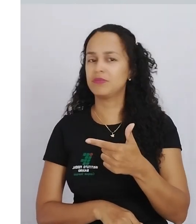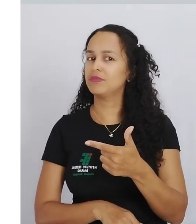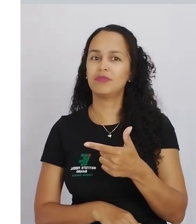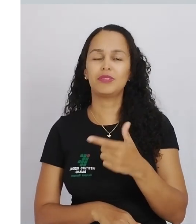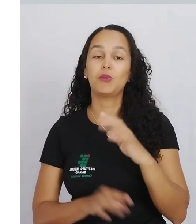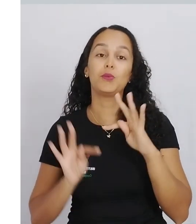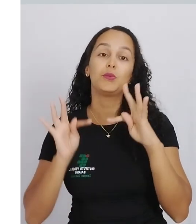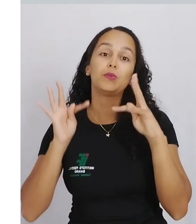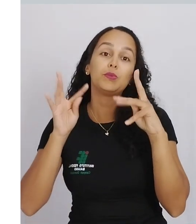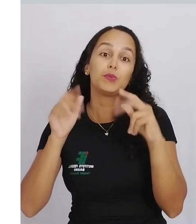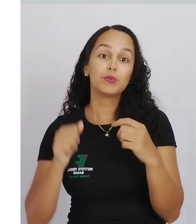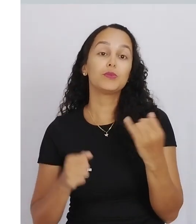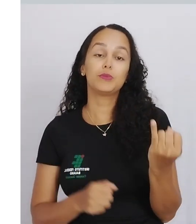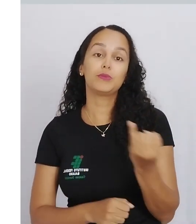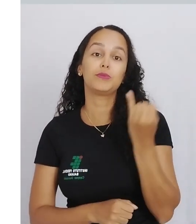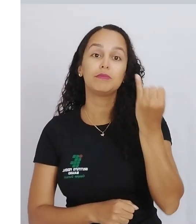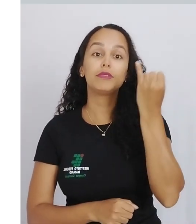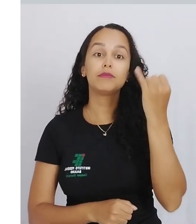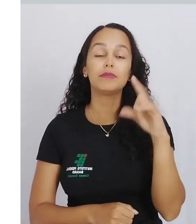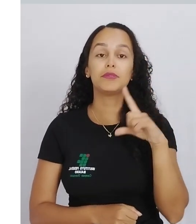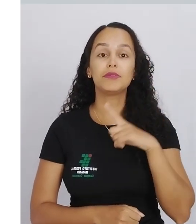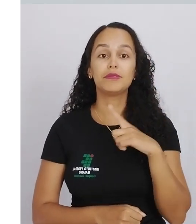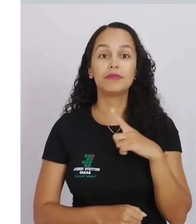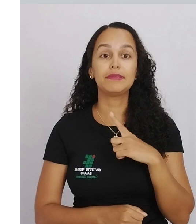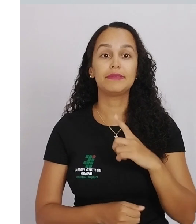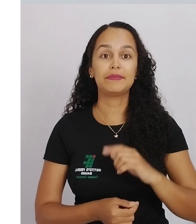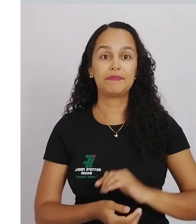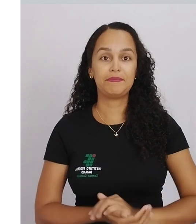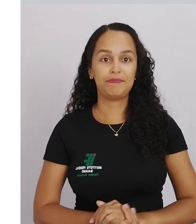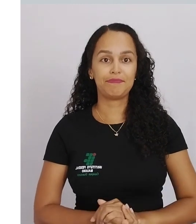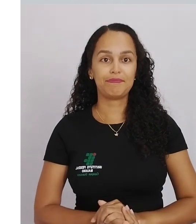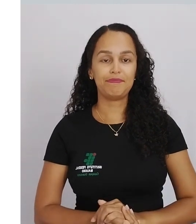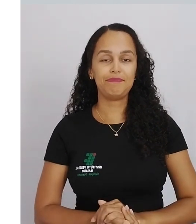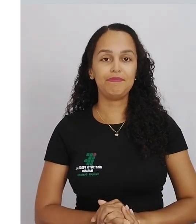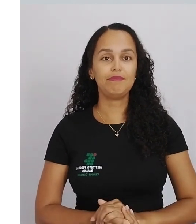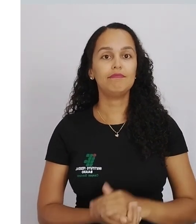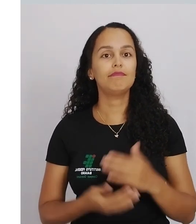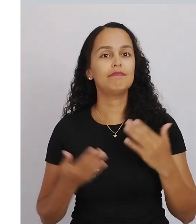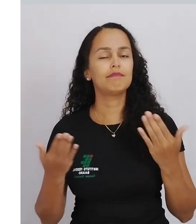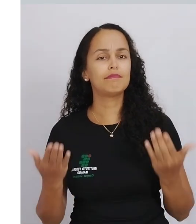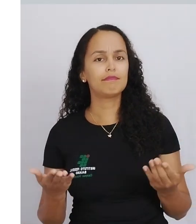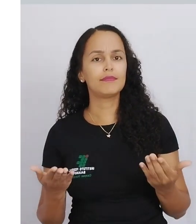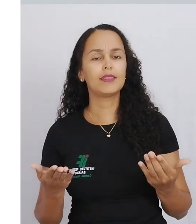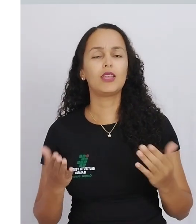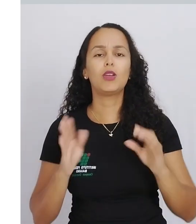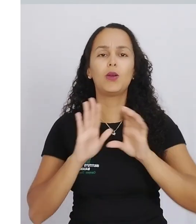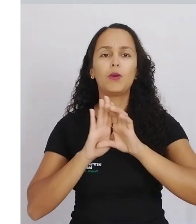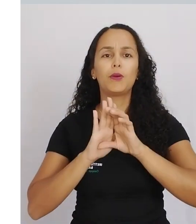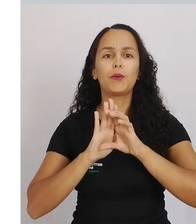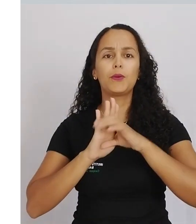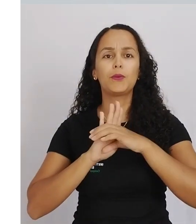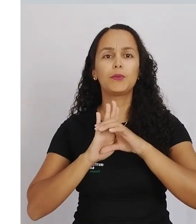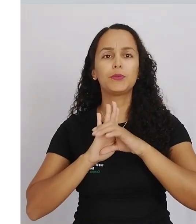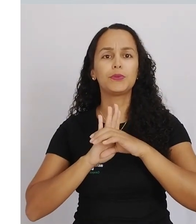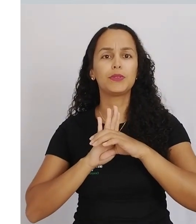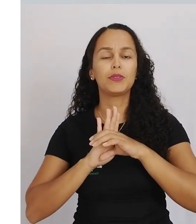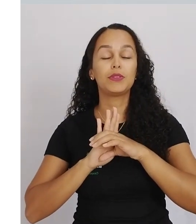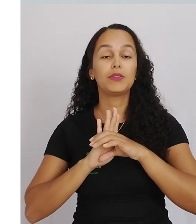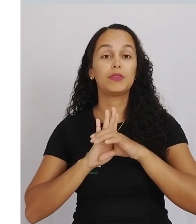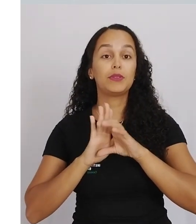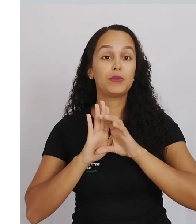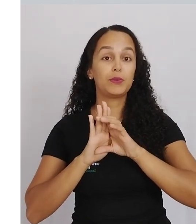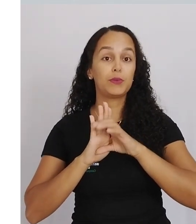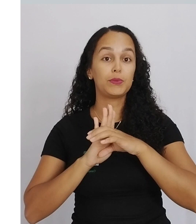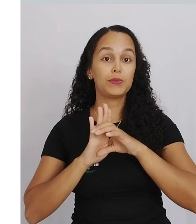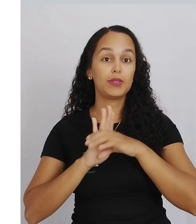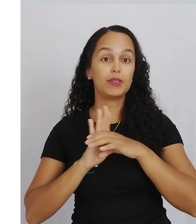que o outro, cada um tem sua contribuição, cada um tem seu papel, tá? E qual seria então, né, o conceito,